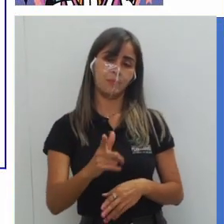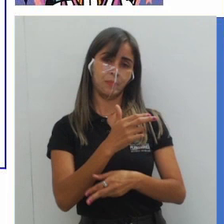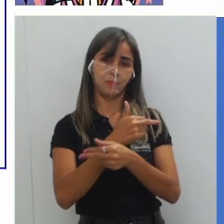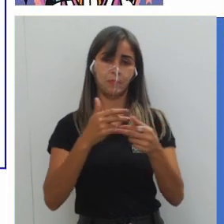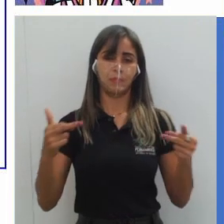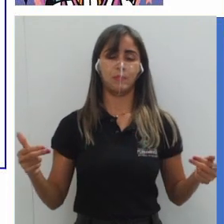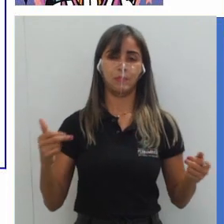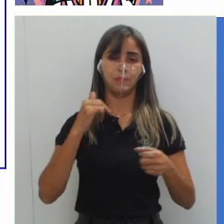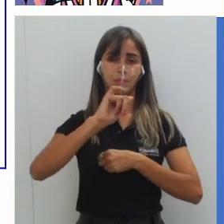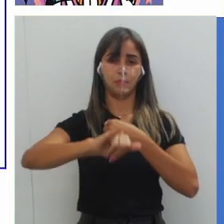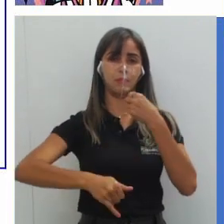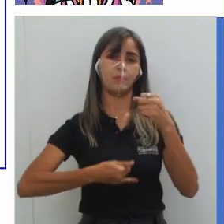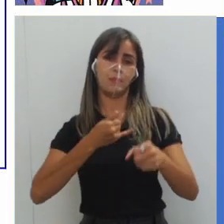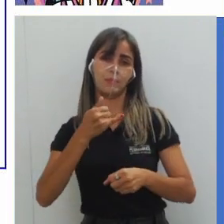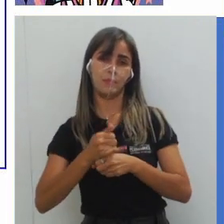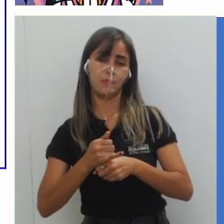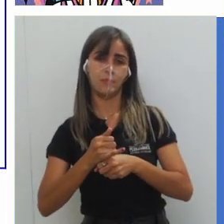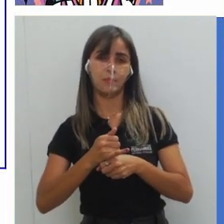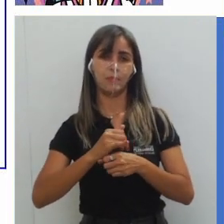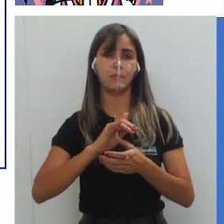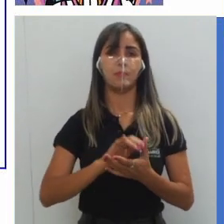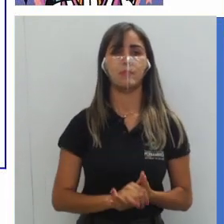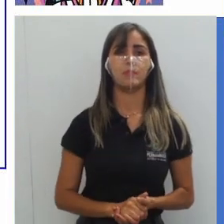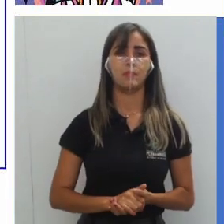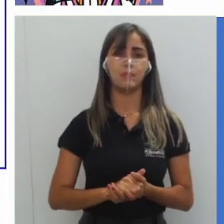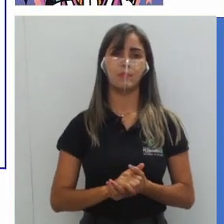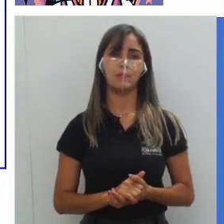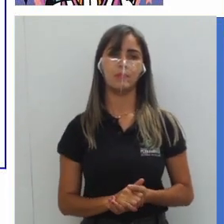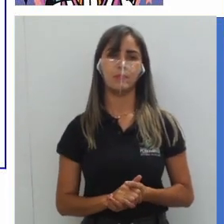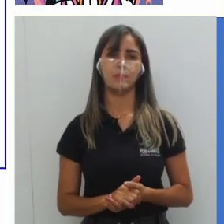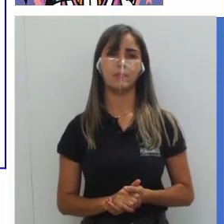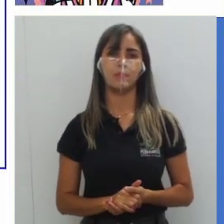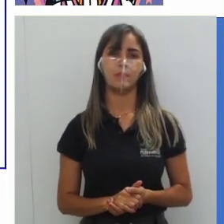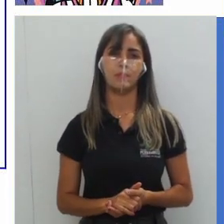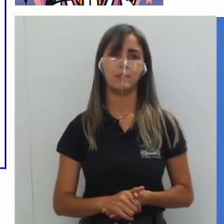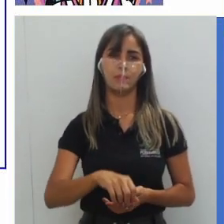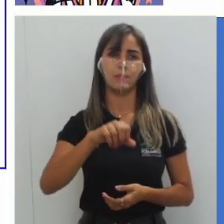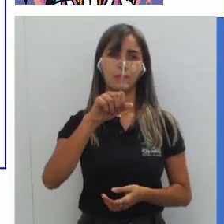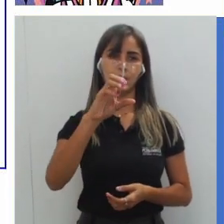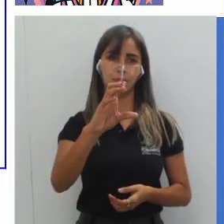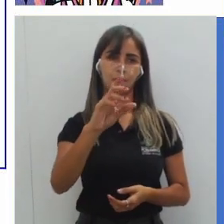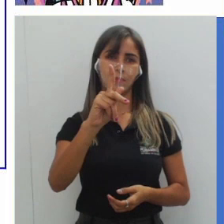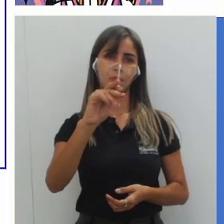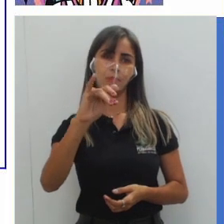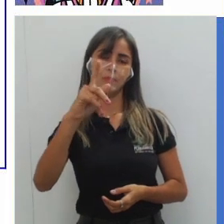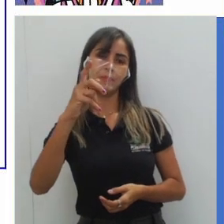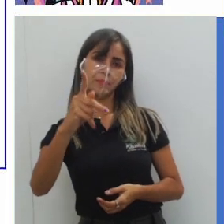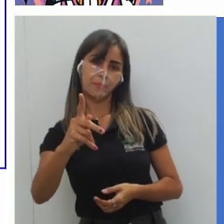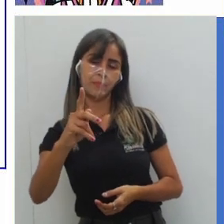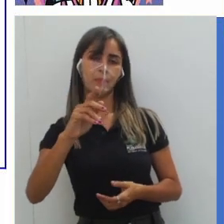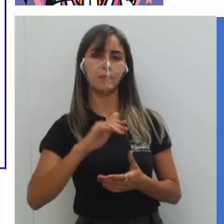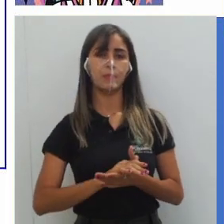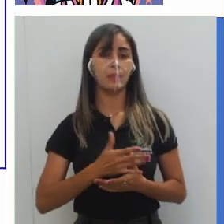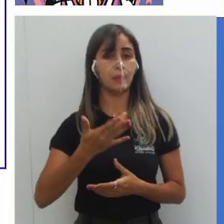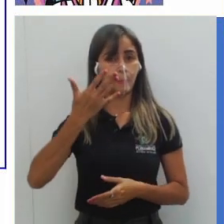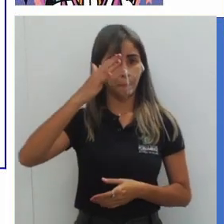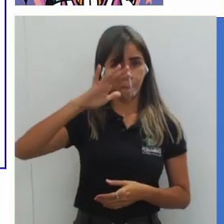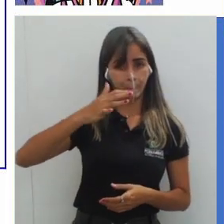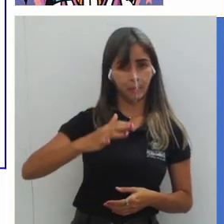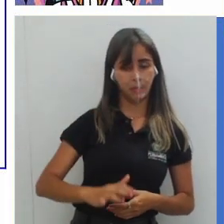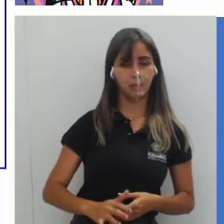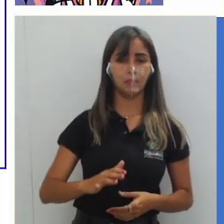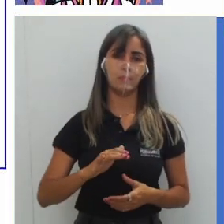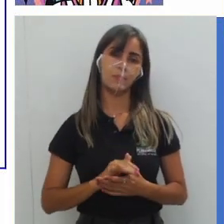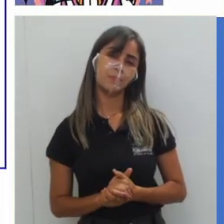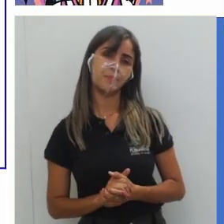outra coisa, esse adjetivo fica cheaper. Ou seja, cheap, barato, cheaper,